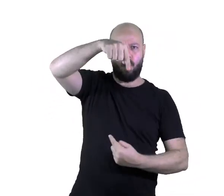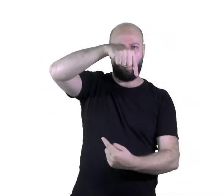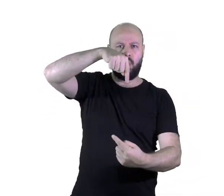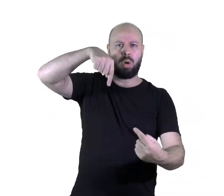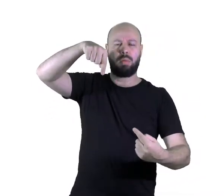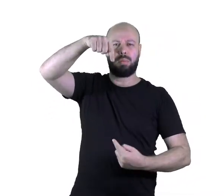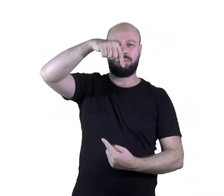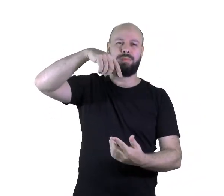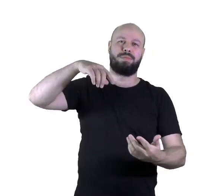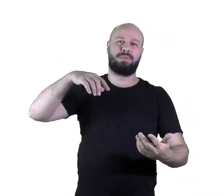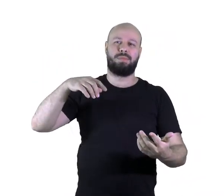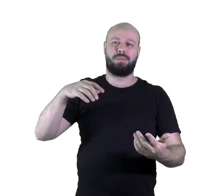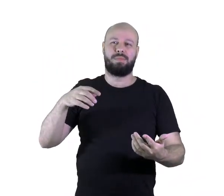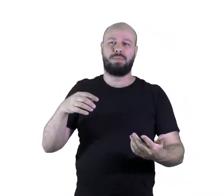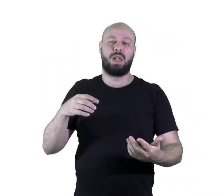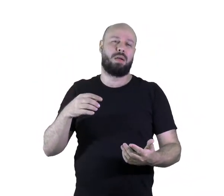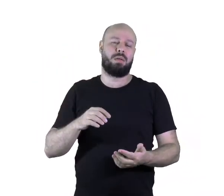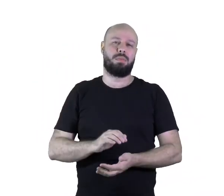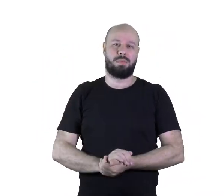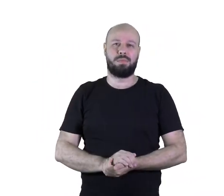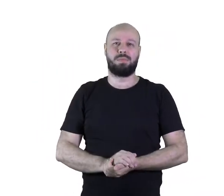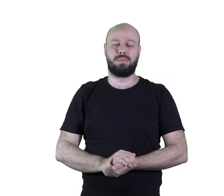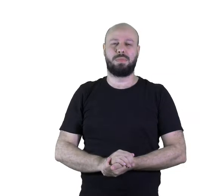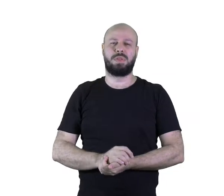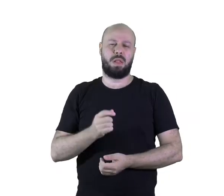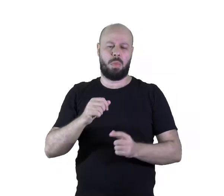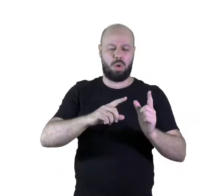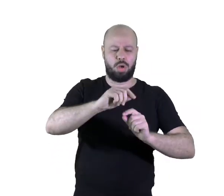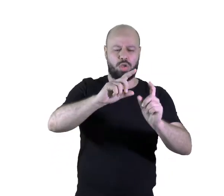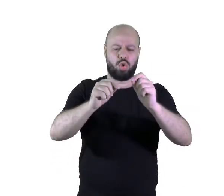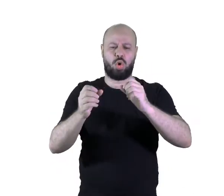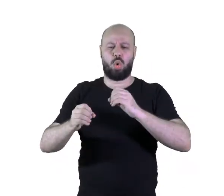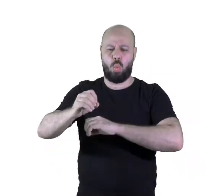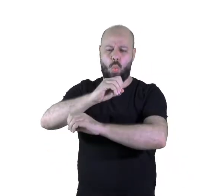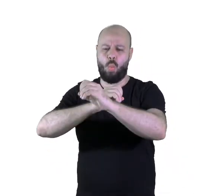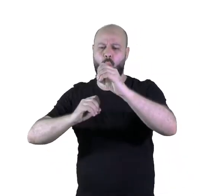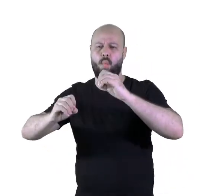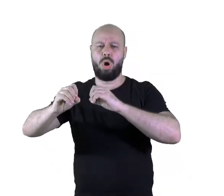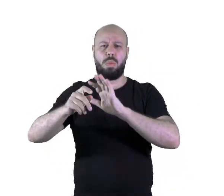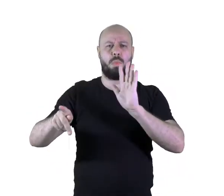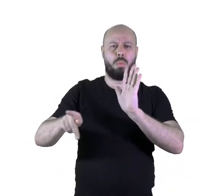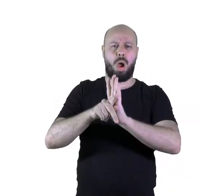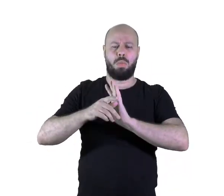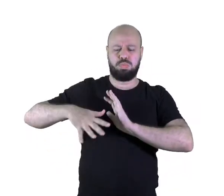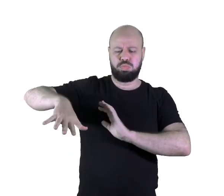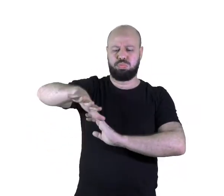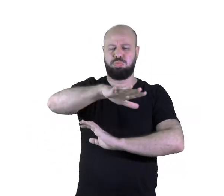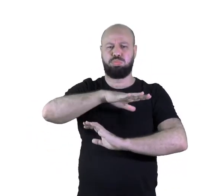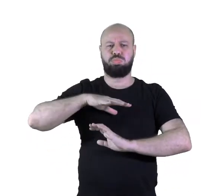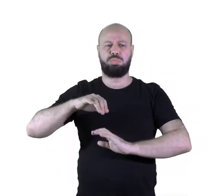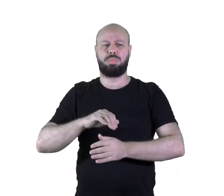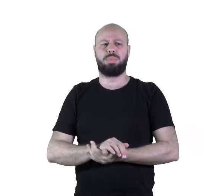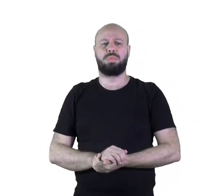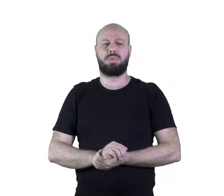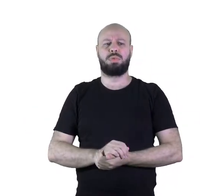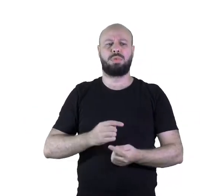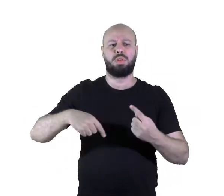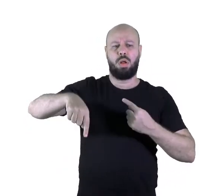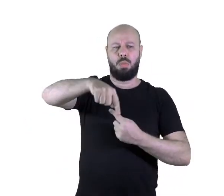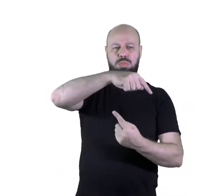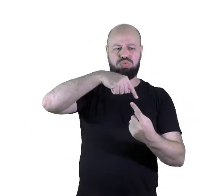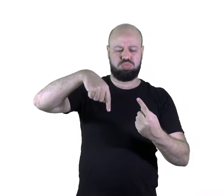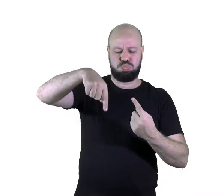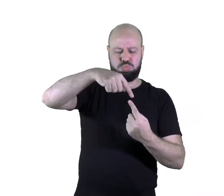braços, tentáculos formados de estrelas e outros corpos celestes. Também tem galáxias que